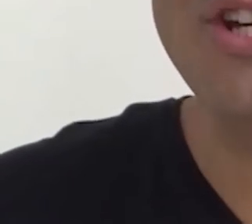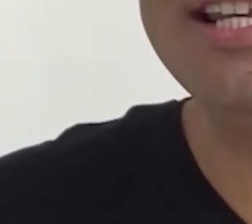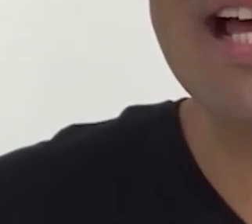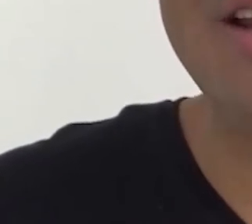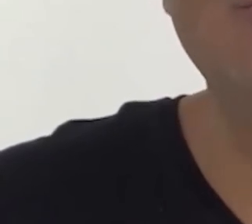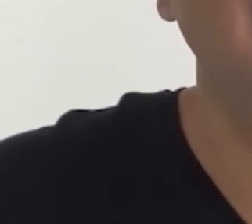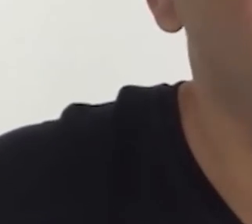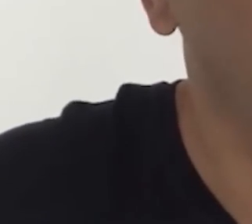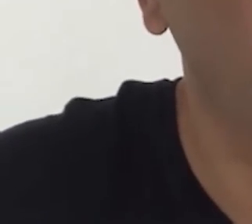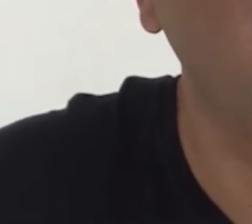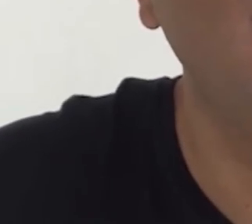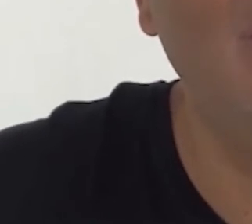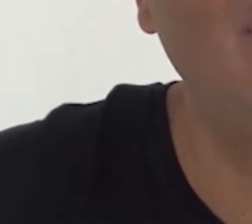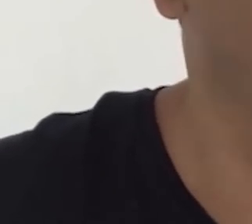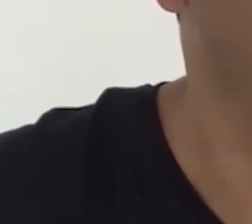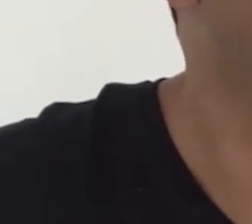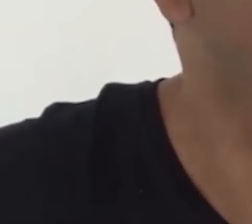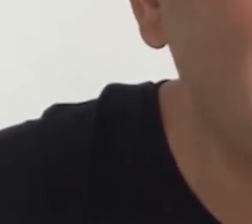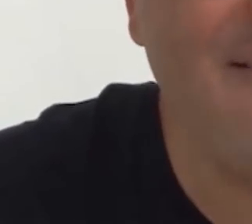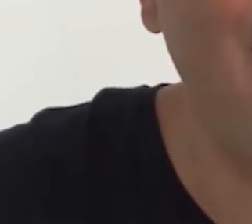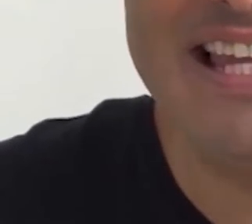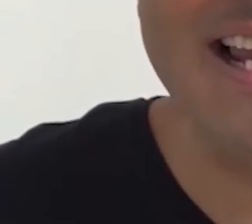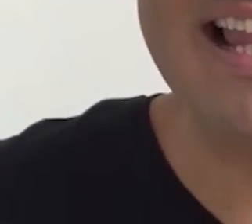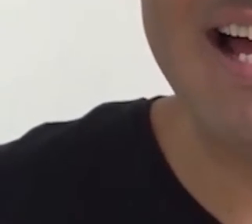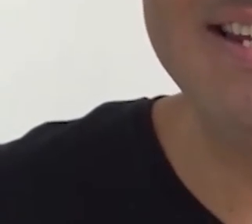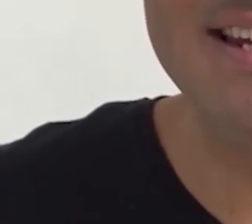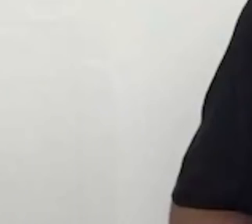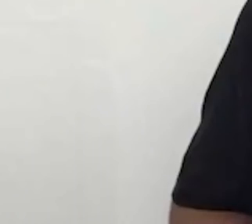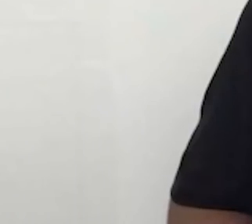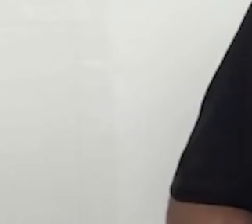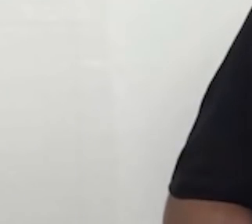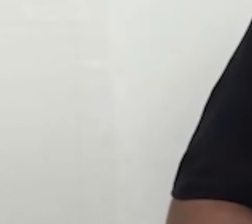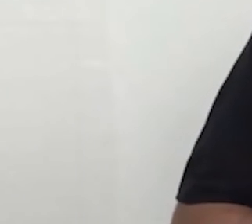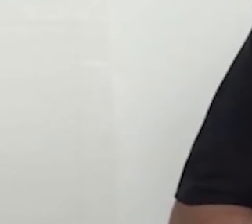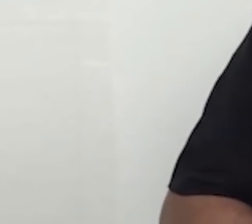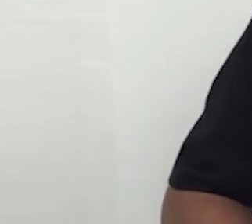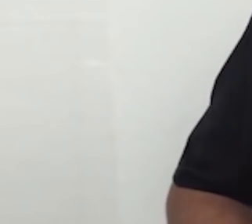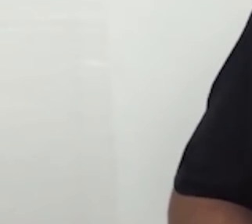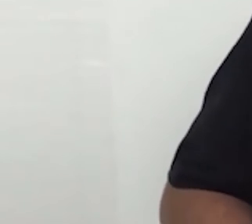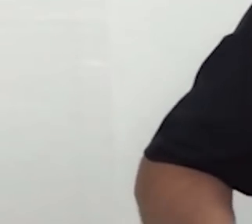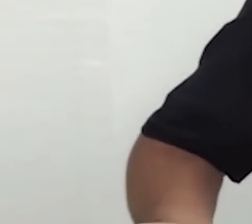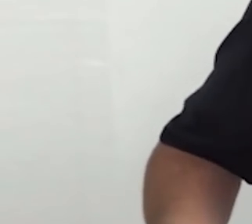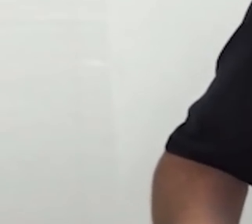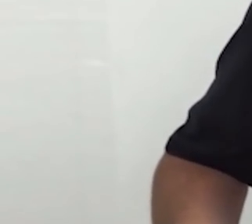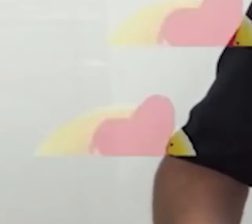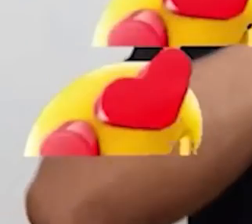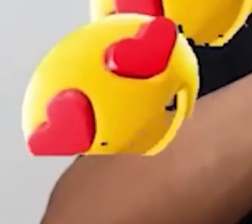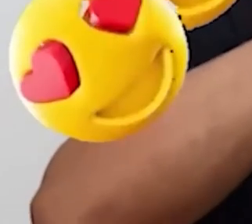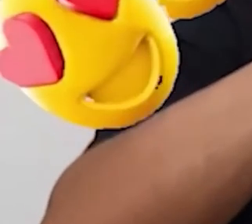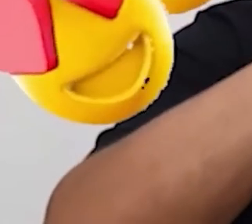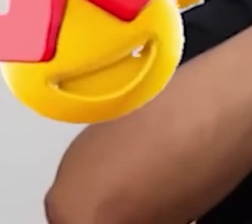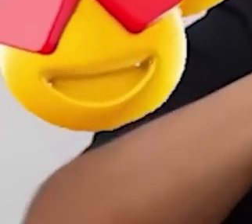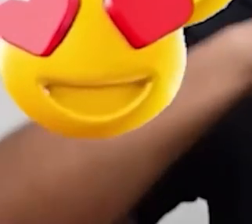dados não utilizados e tudo isso sem fidelidade. Isso é ou não é mais amor?